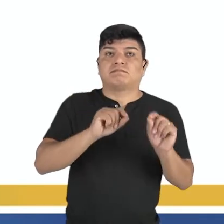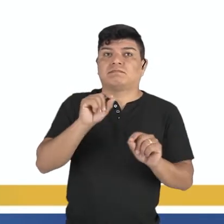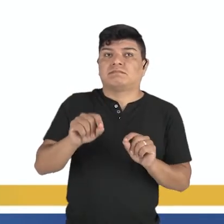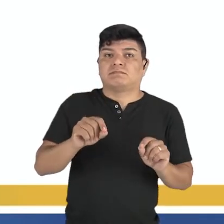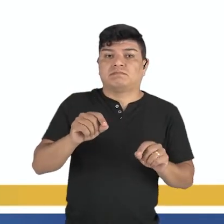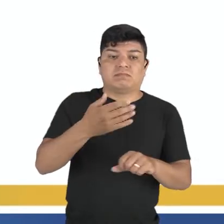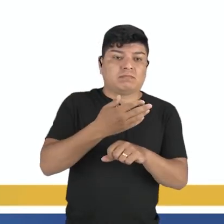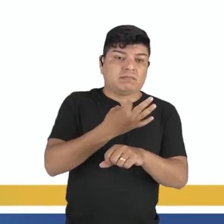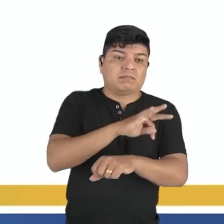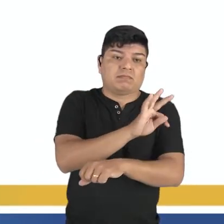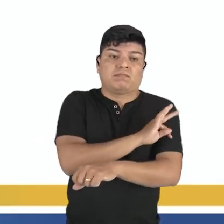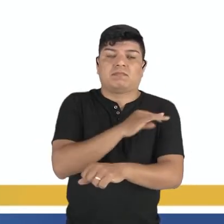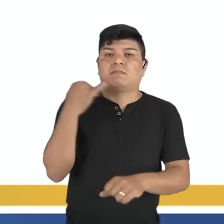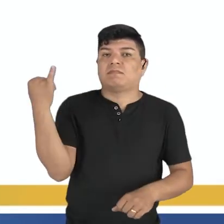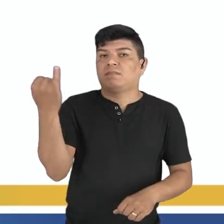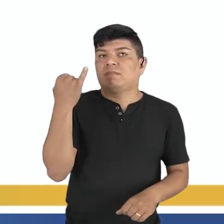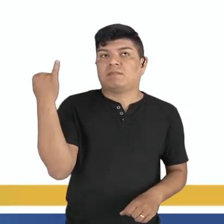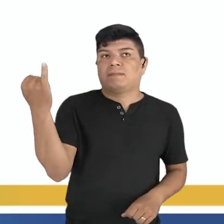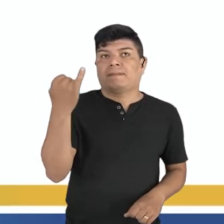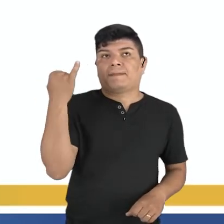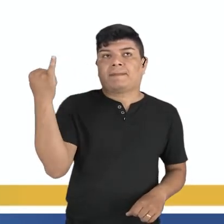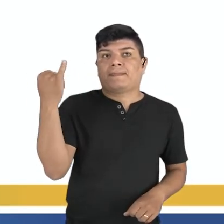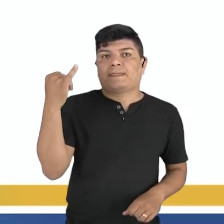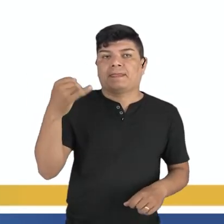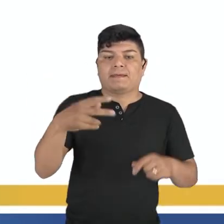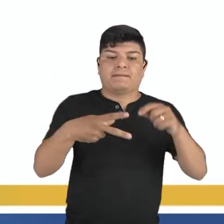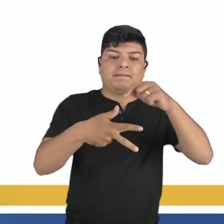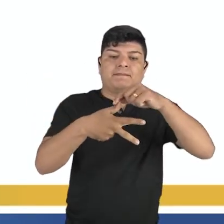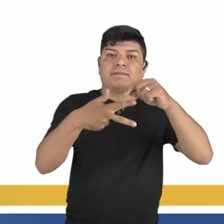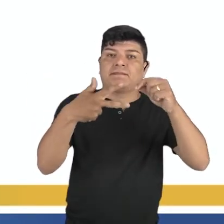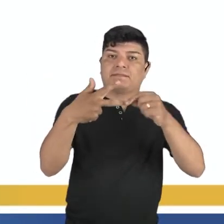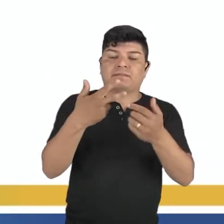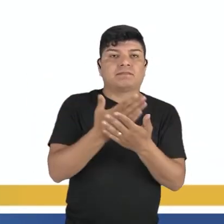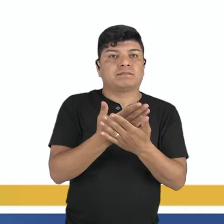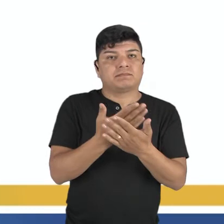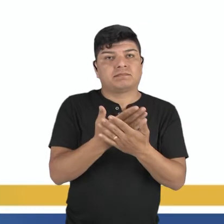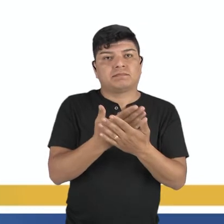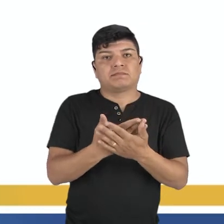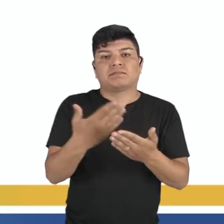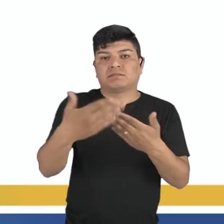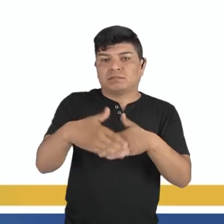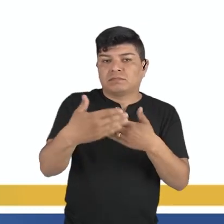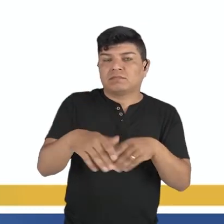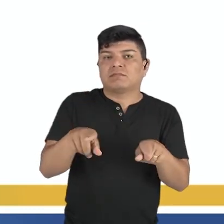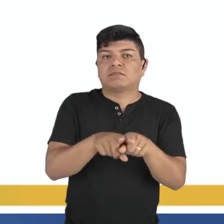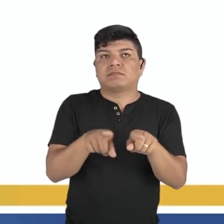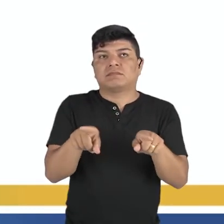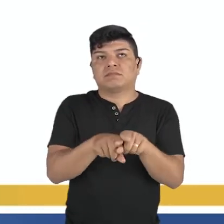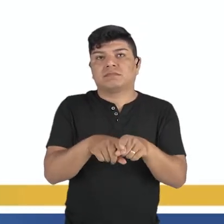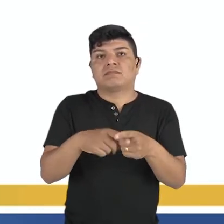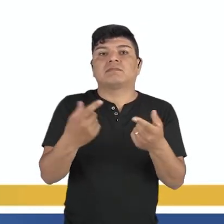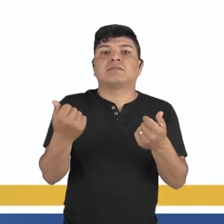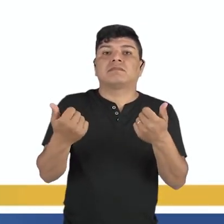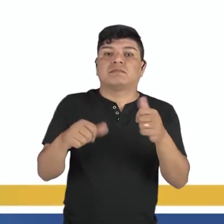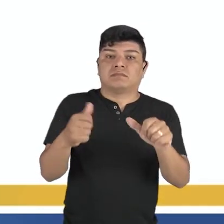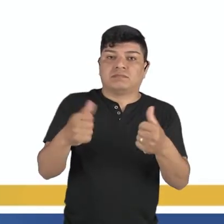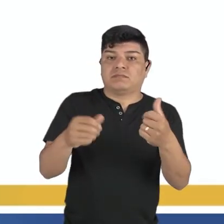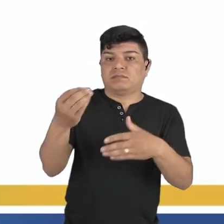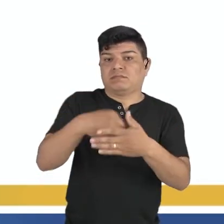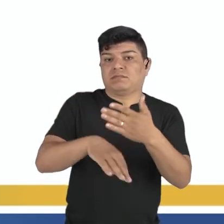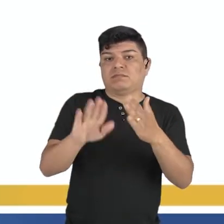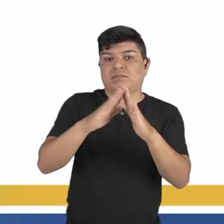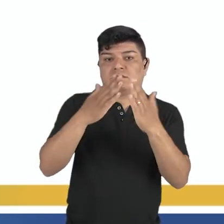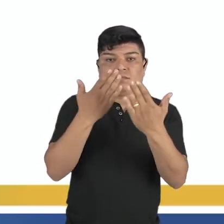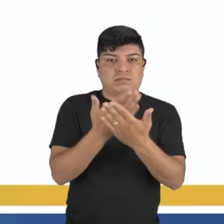muito importante na hora que você vai estudar para o Enem, na hora que você vai estudar para vestibulares ou até mesmo para as avaliações dentro da